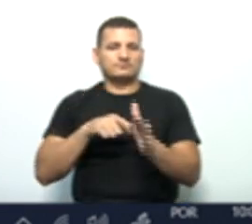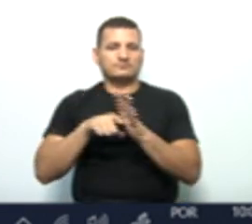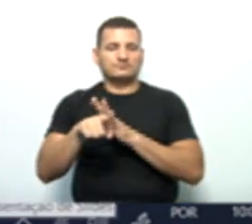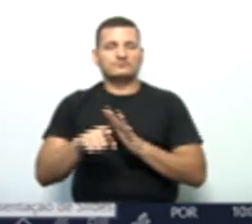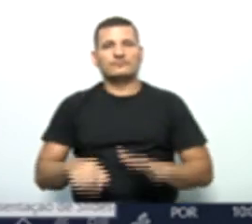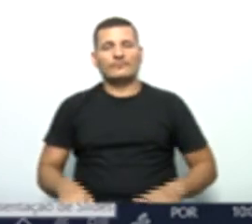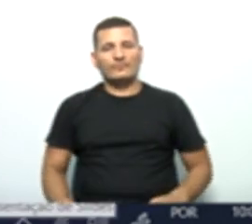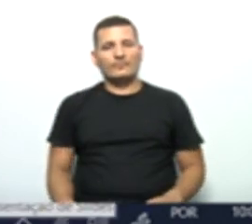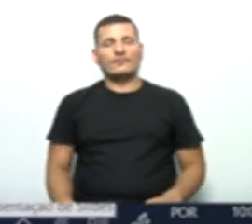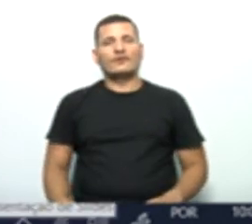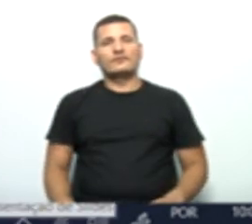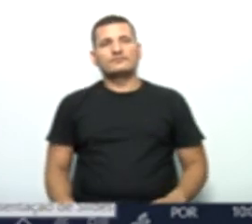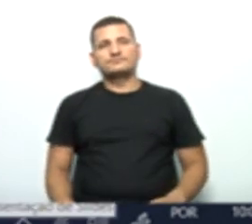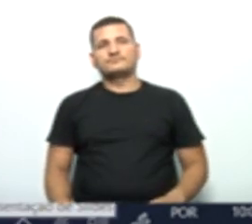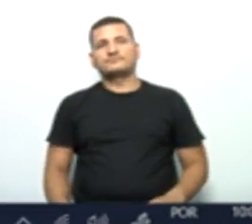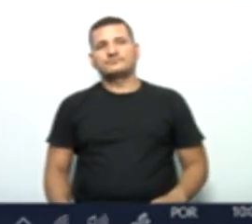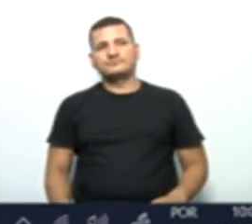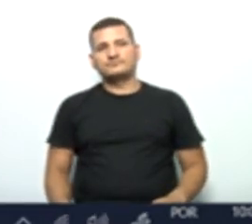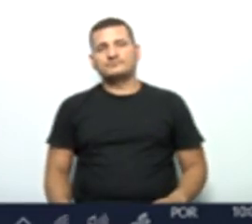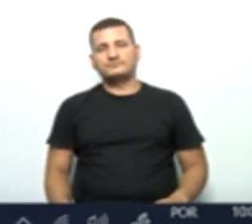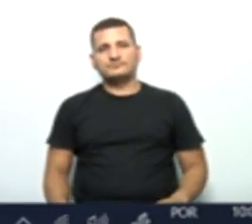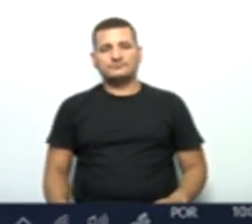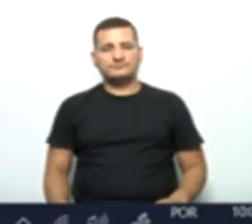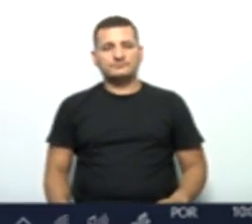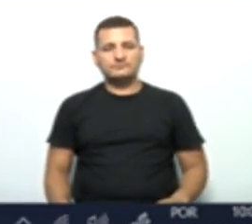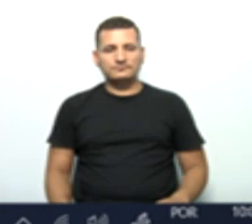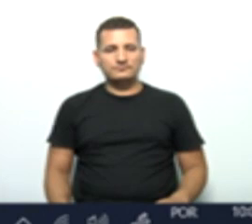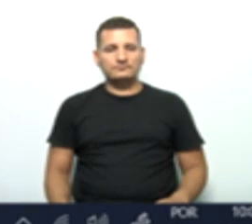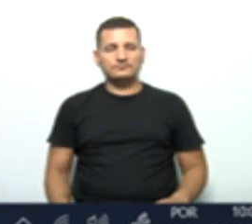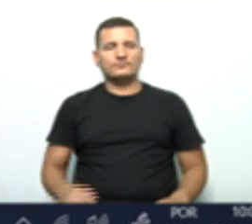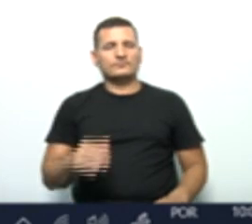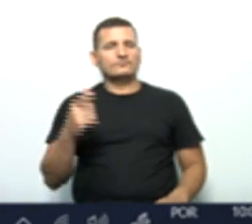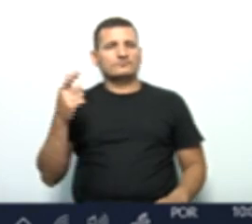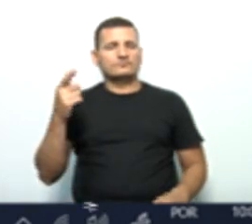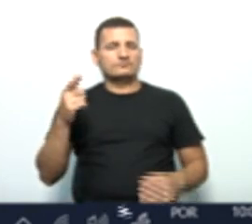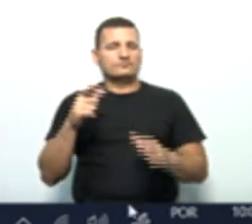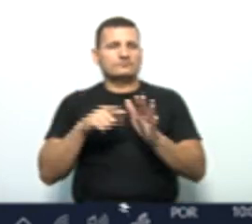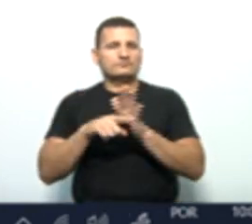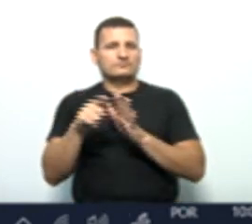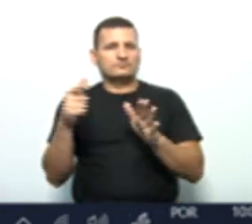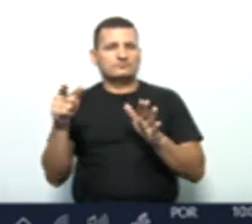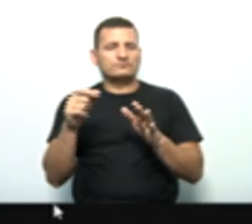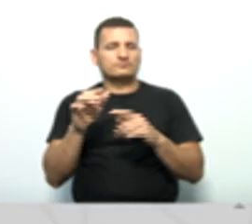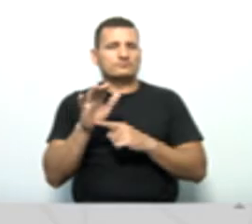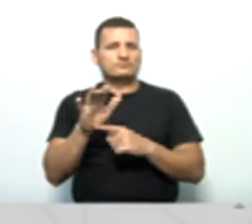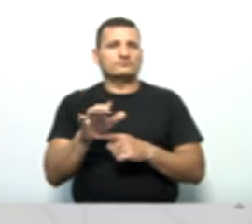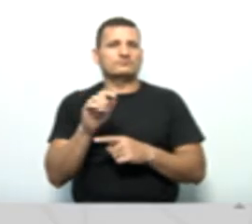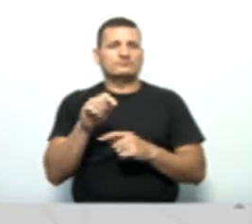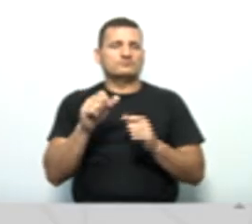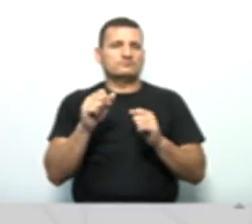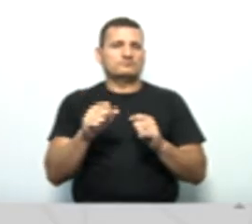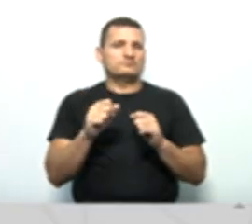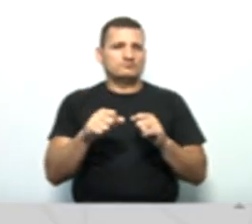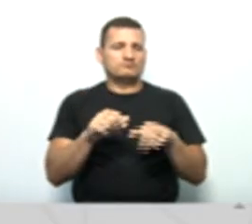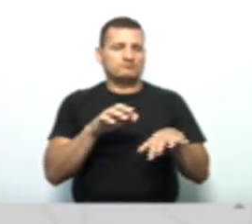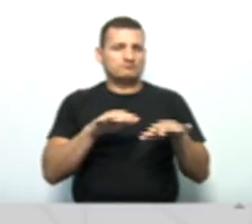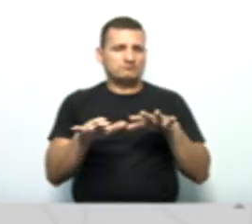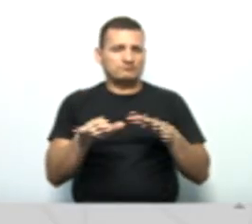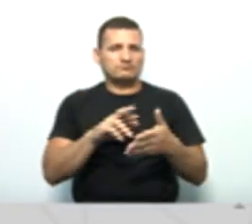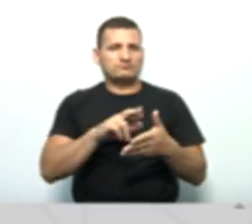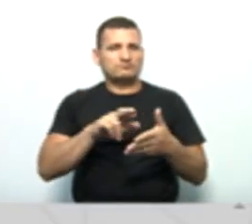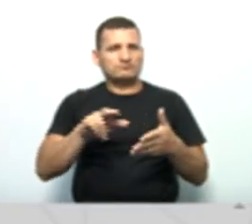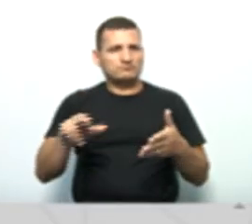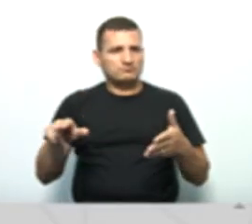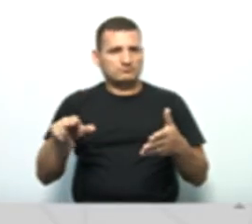questão é que mostra que você pode trabalhar com diversas posições, né? Isso, diversas Não importa